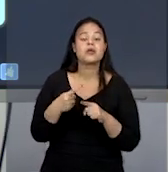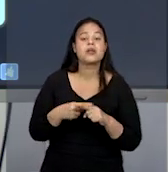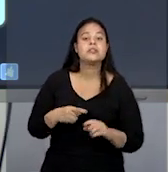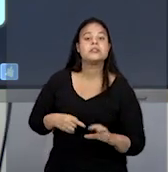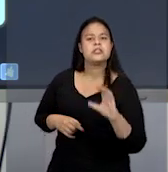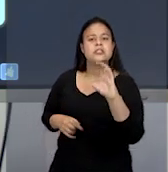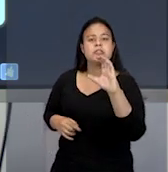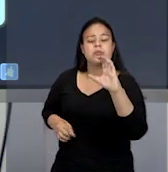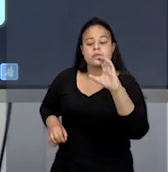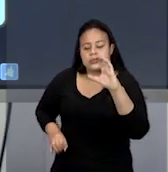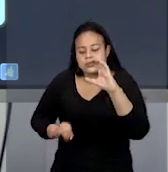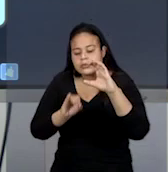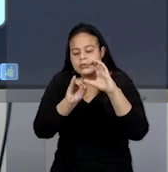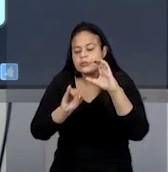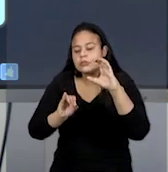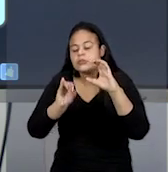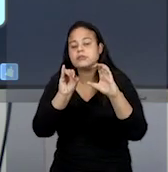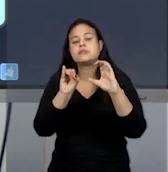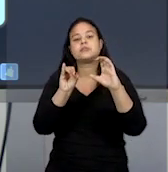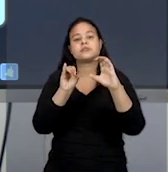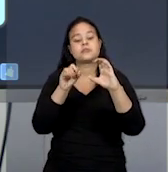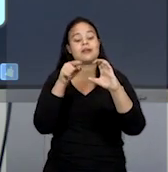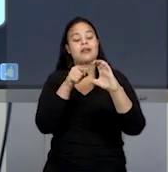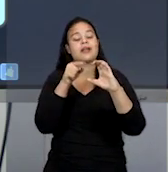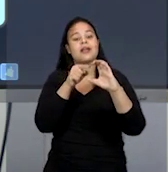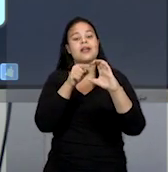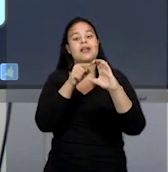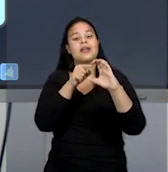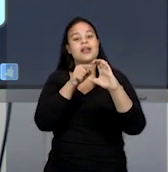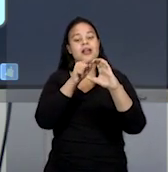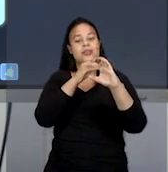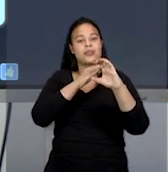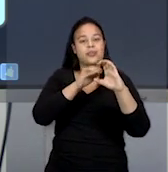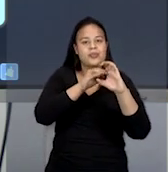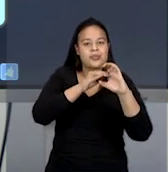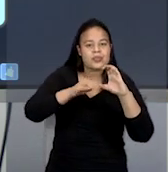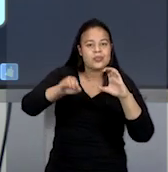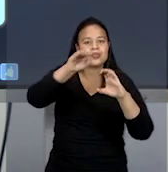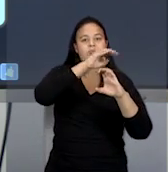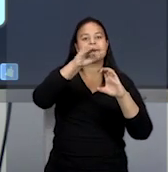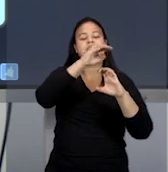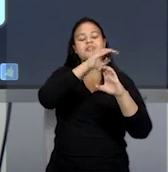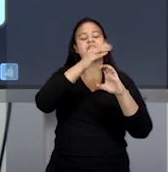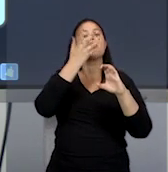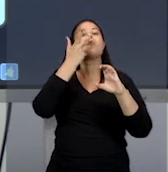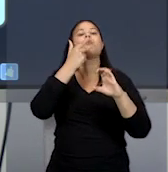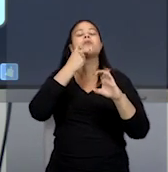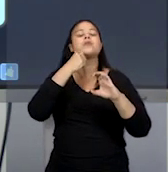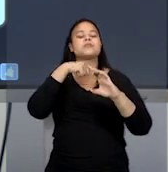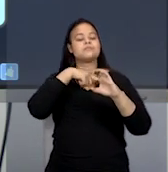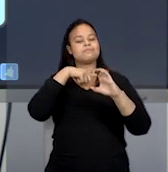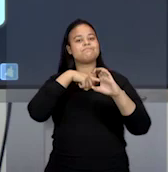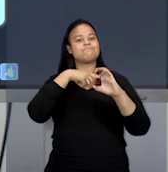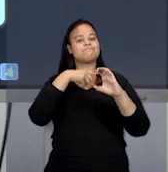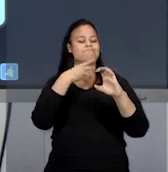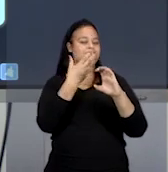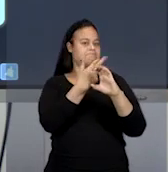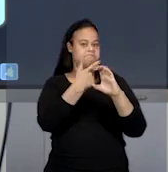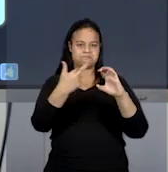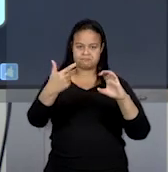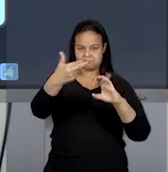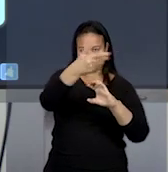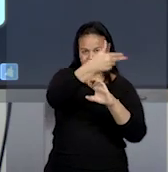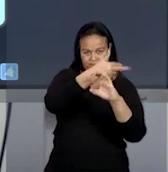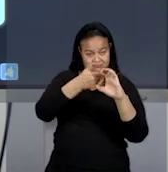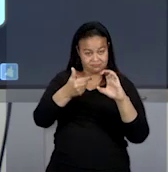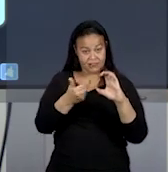Czão é o gene dominante aqui, ele vai o quê? Produzir a coloração colorida.